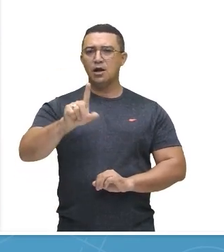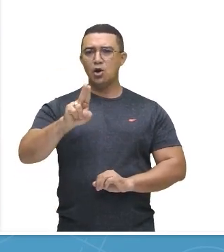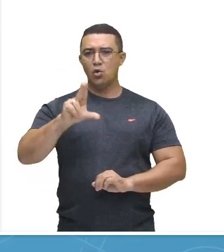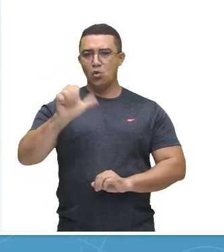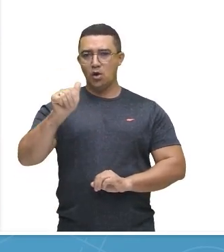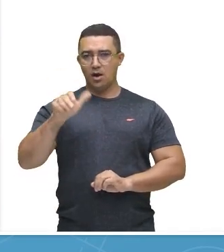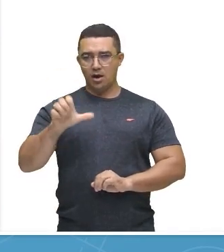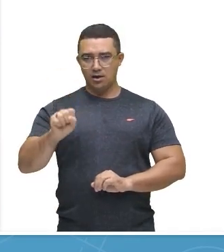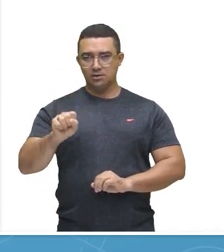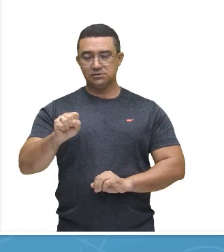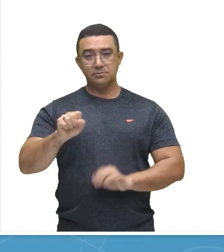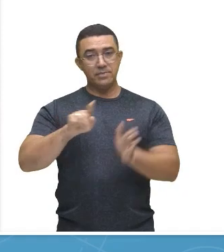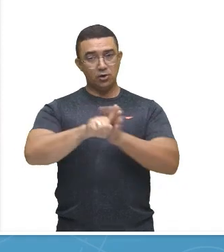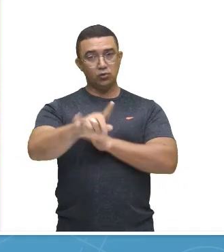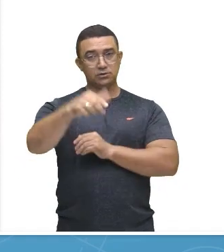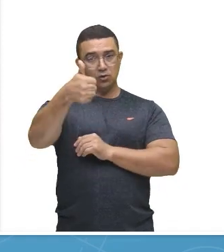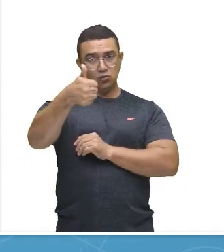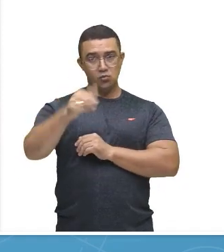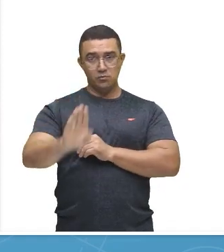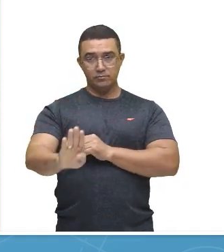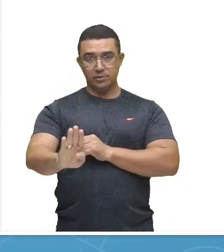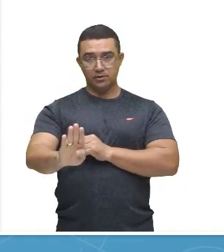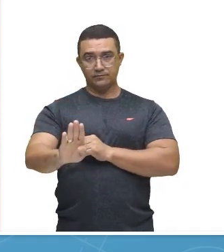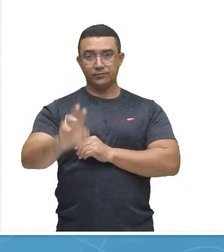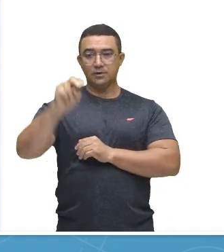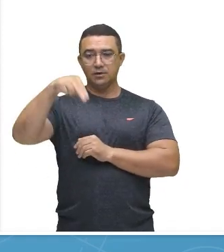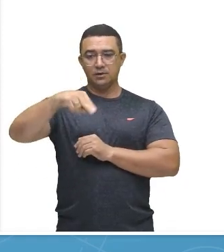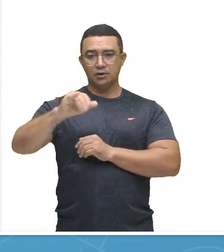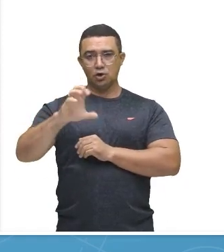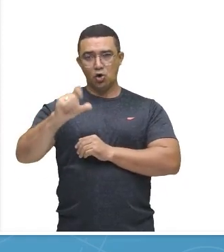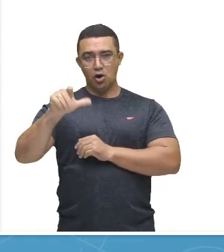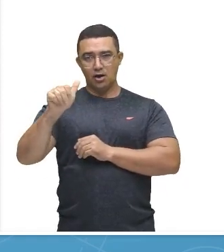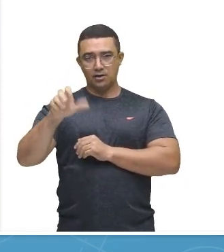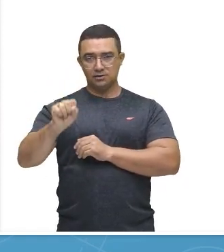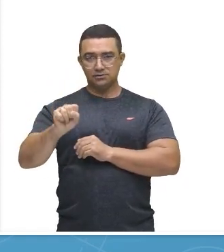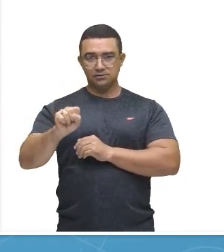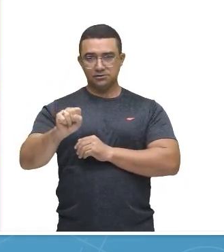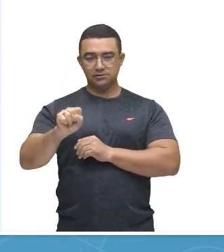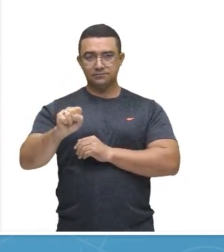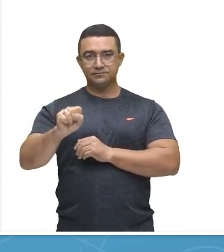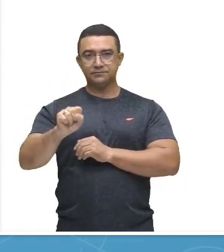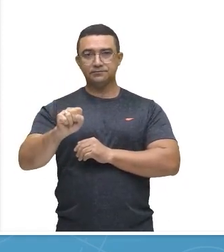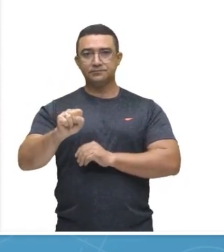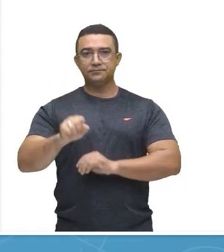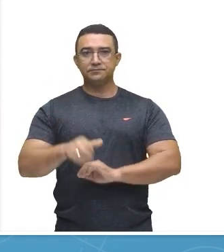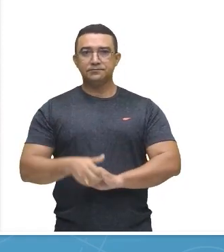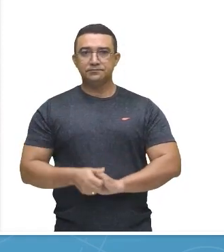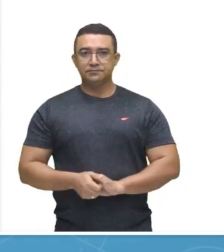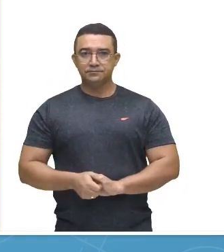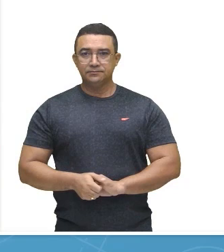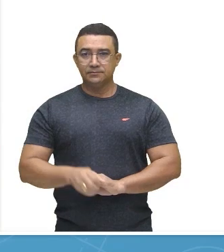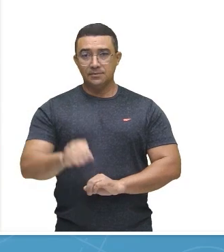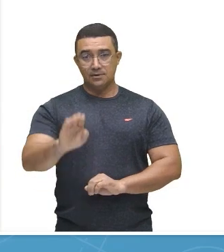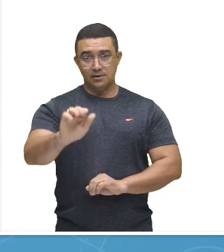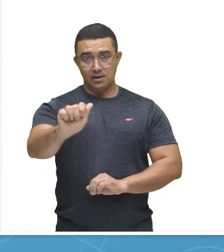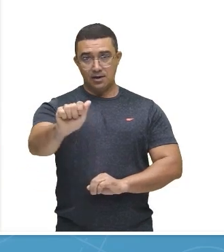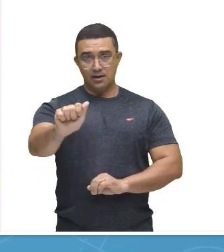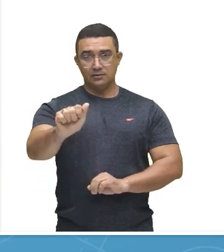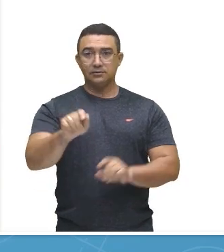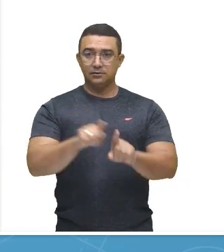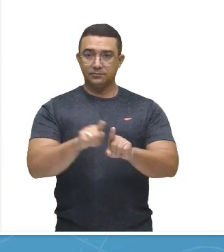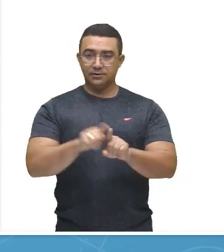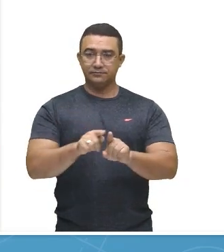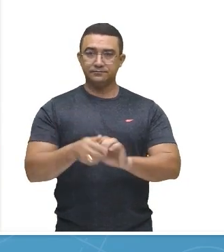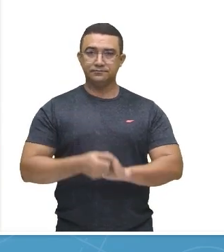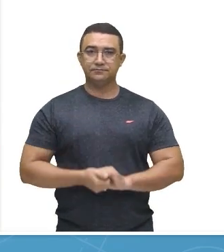participando, questão 1, letra B. Nicolas, Escola Eliana Socorro, não é isso? Letra A também,